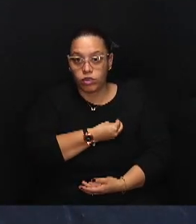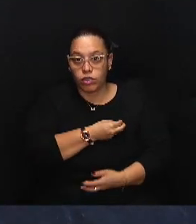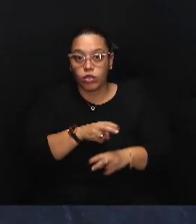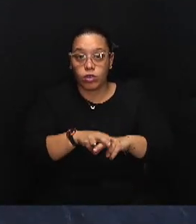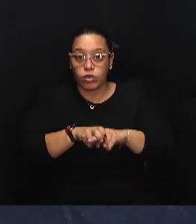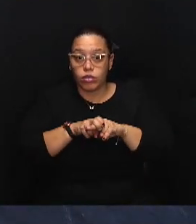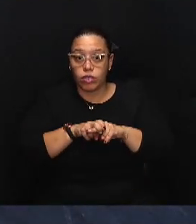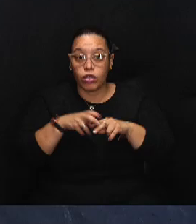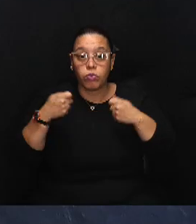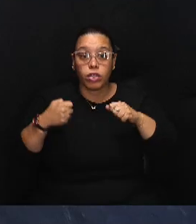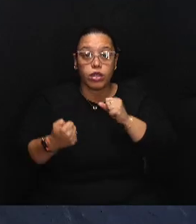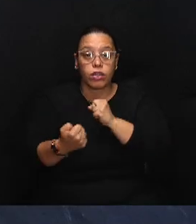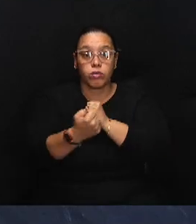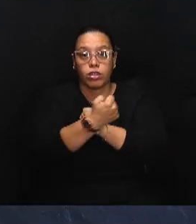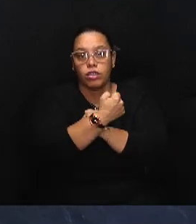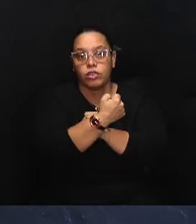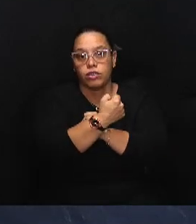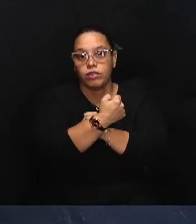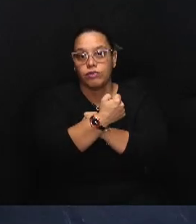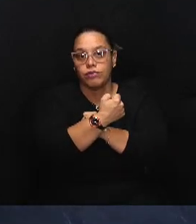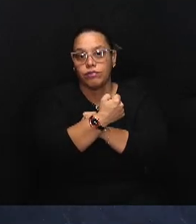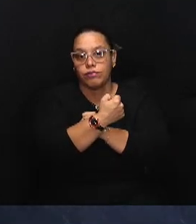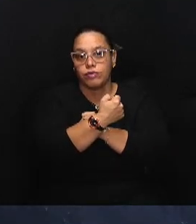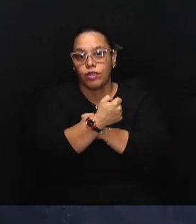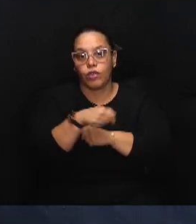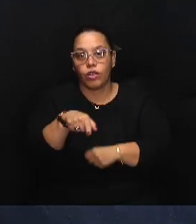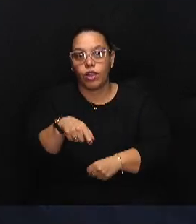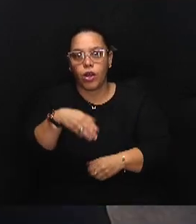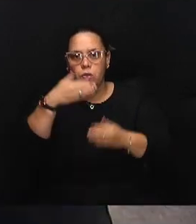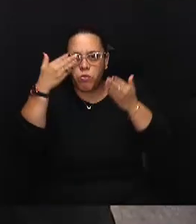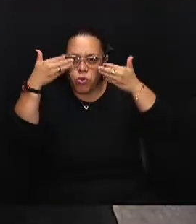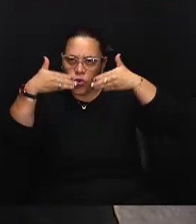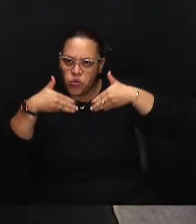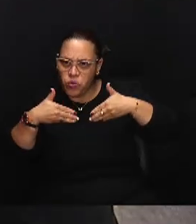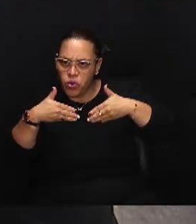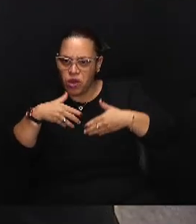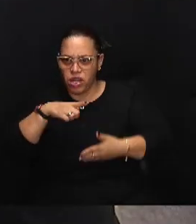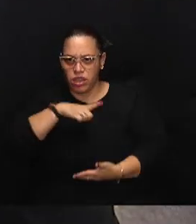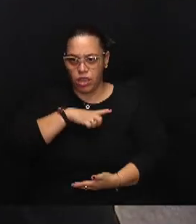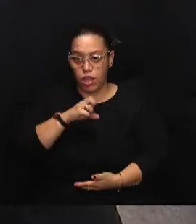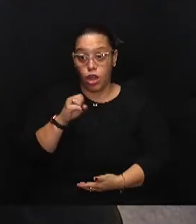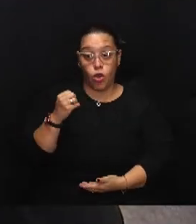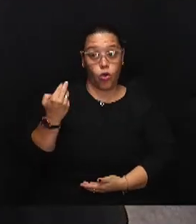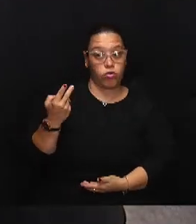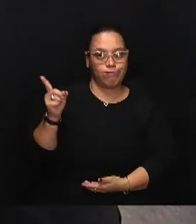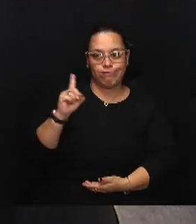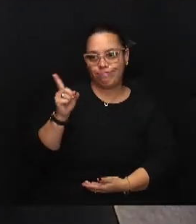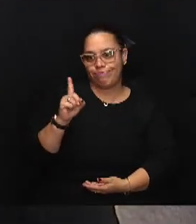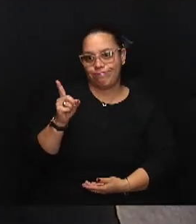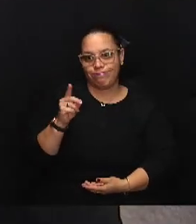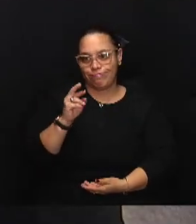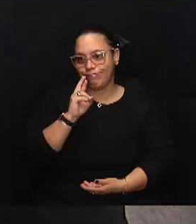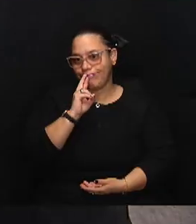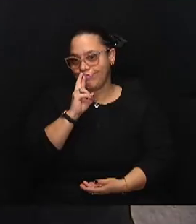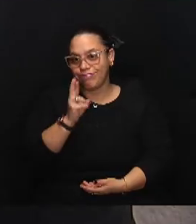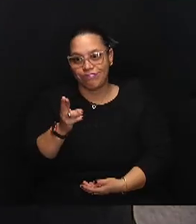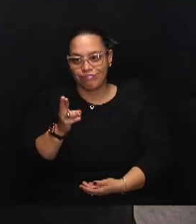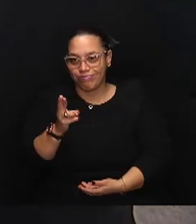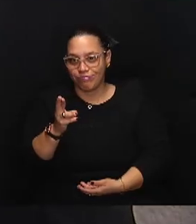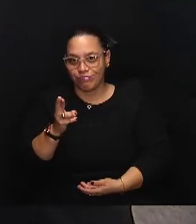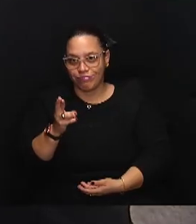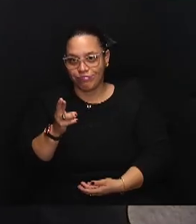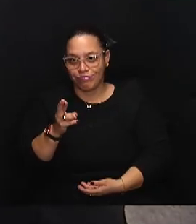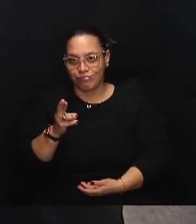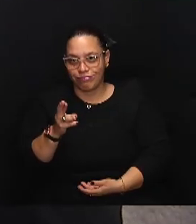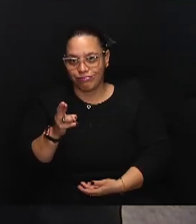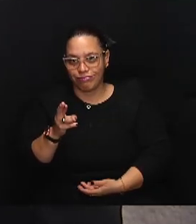isso ela precisa ser protegida. A gente não está aqui para provar se existe ou não existe, até porque a gente resolveria a questão